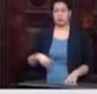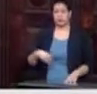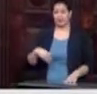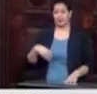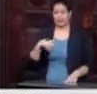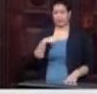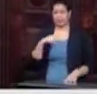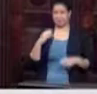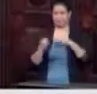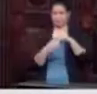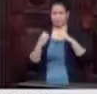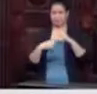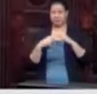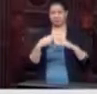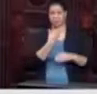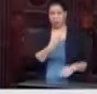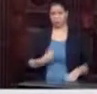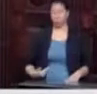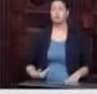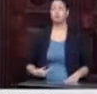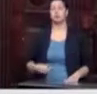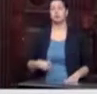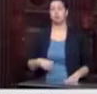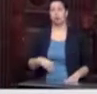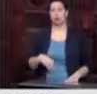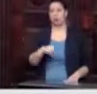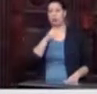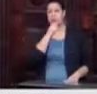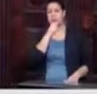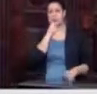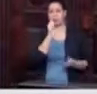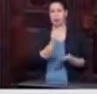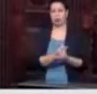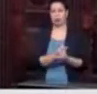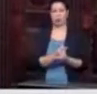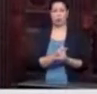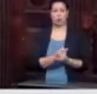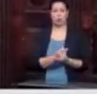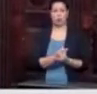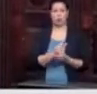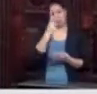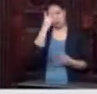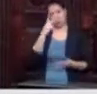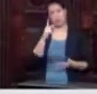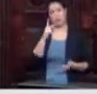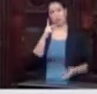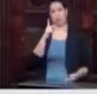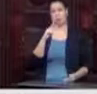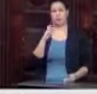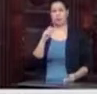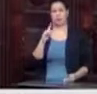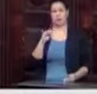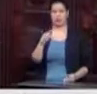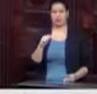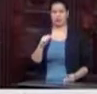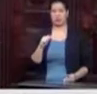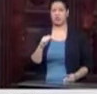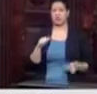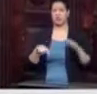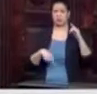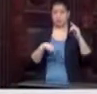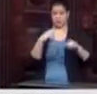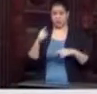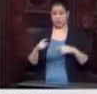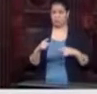públicas, deixa de pagar a sua parte enquanto patrão para a Previdência Pública. E depois, esses